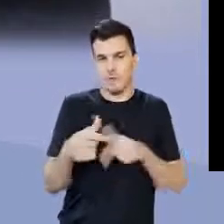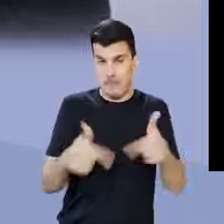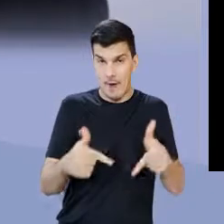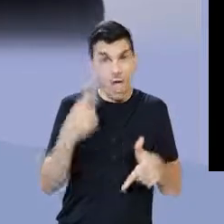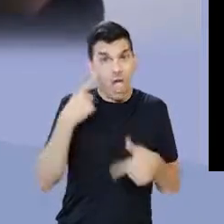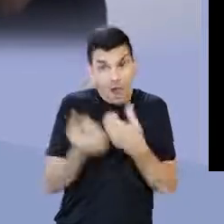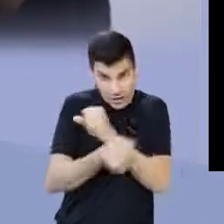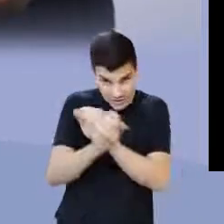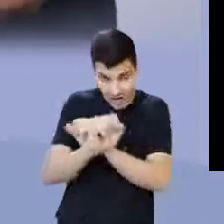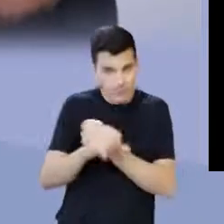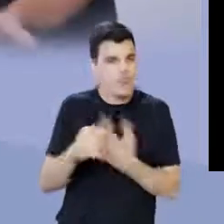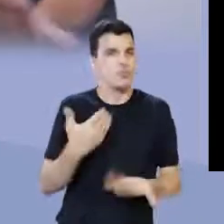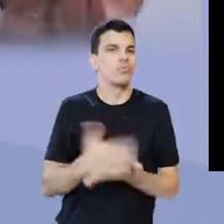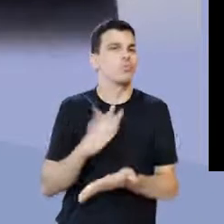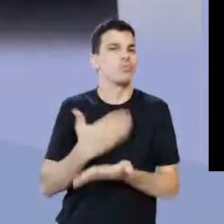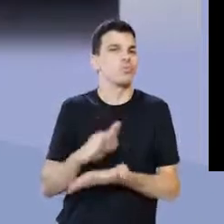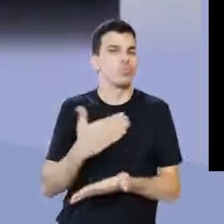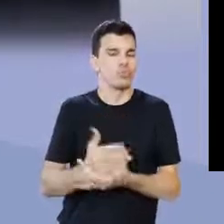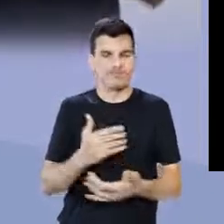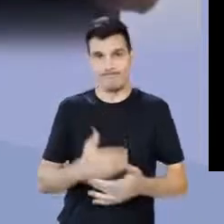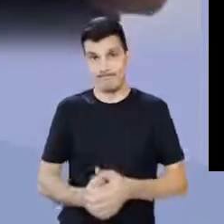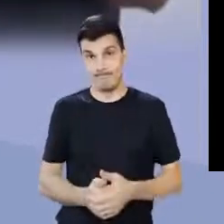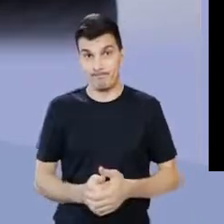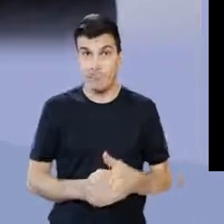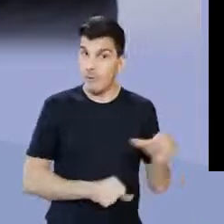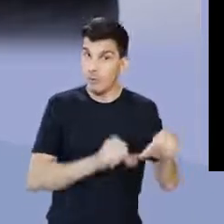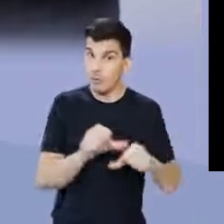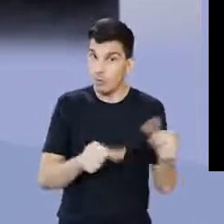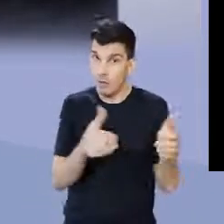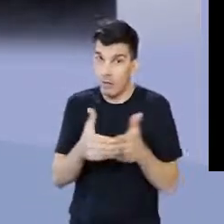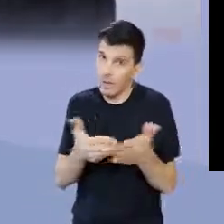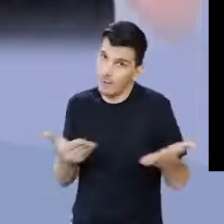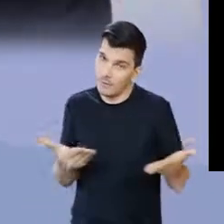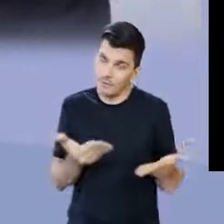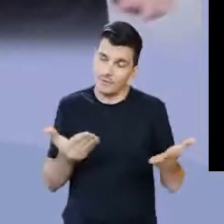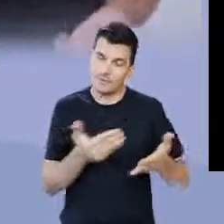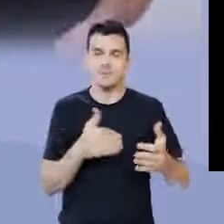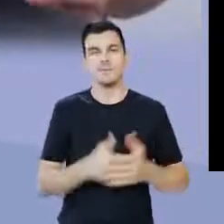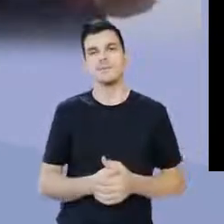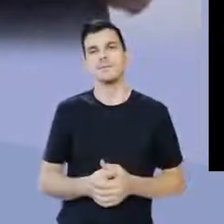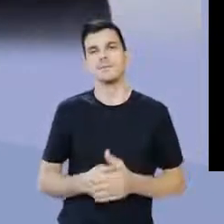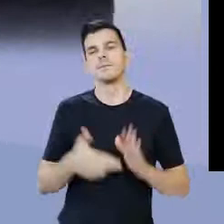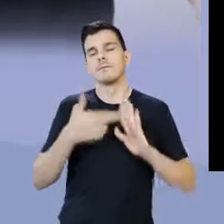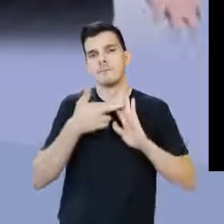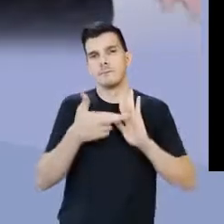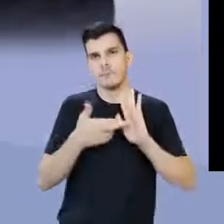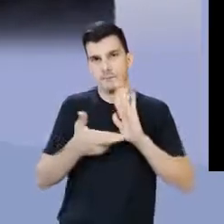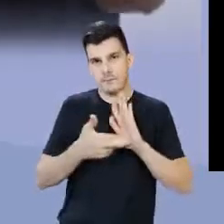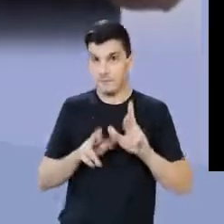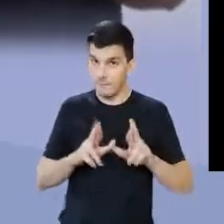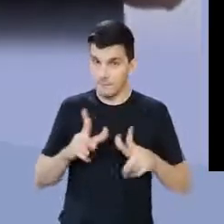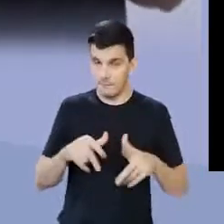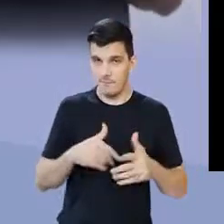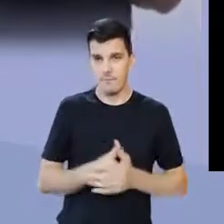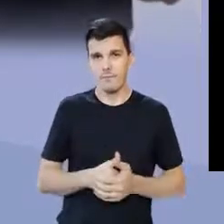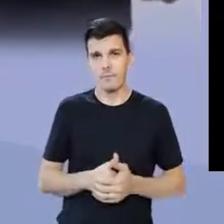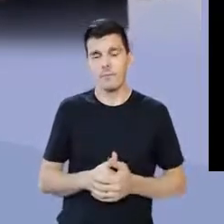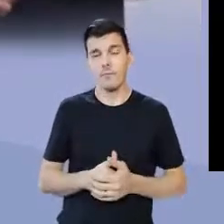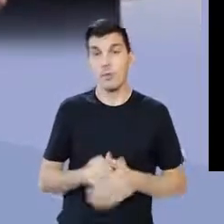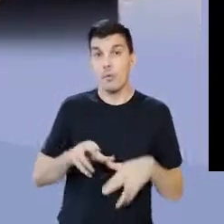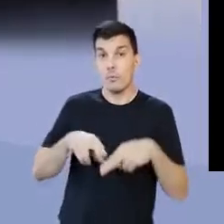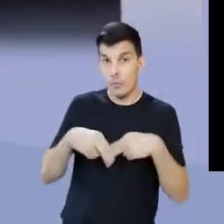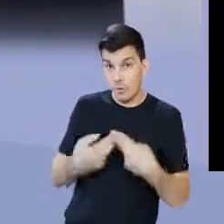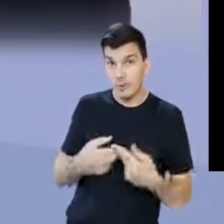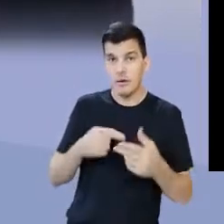uma democracia. Claro que ela evoluiu para os dias de hoje. E você sabe muito bem os dias de hoje, o critério para ser um cidadão. Então, portanto,